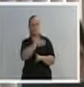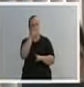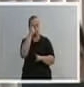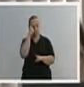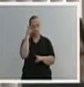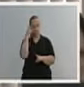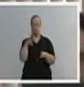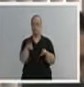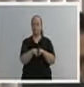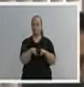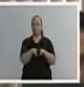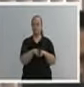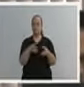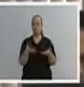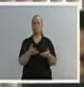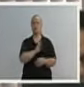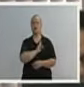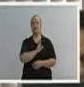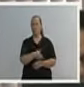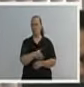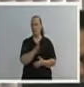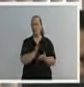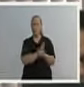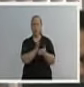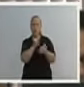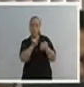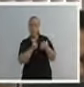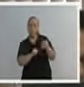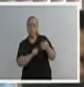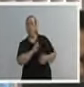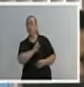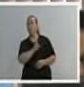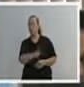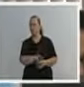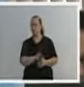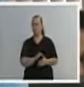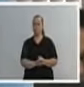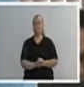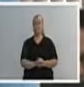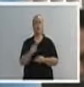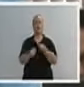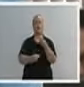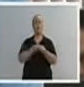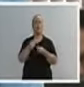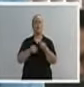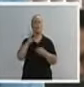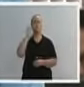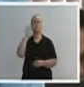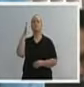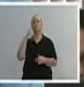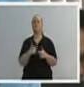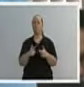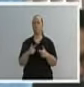Fores, tem razão em alguns pontos. Eu acho que resolveria esse problema, vereador Jefferson